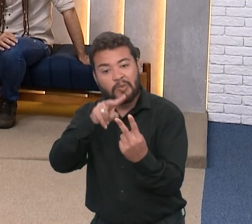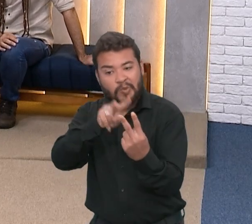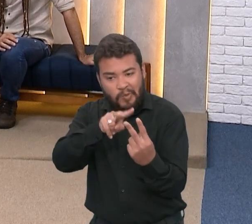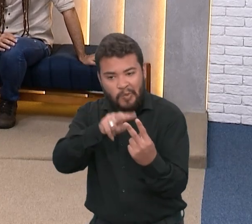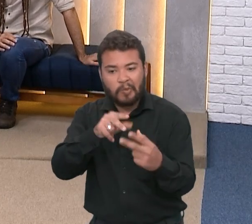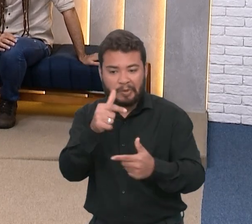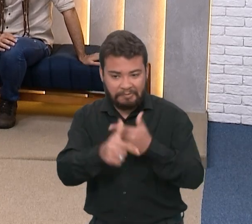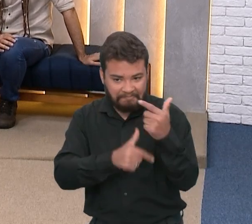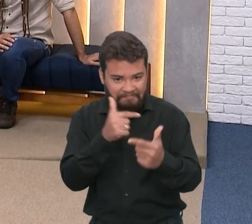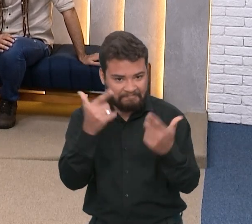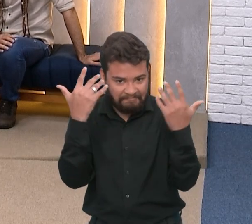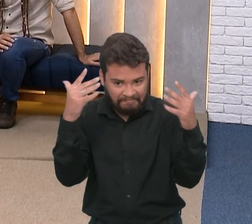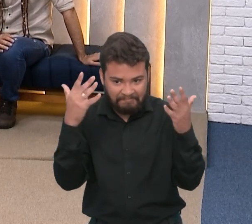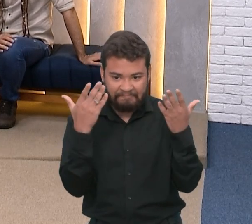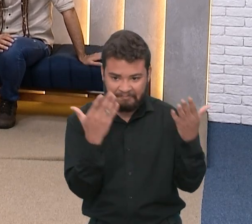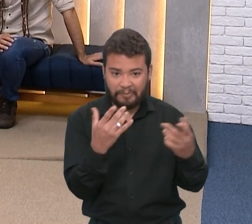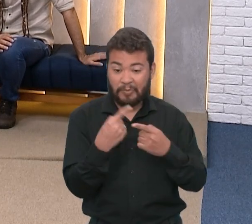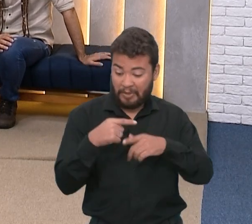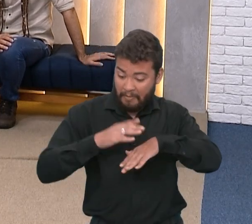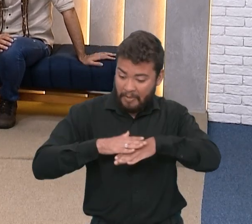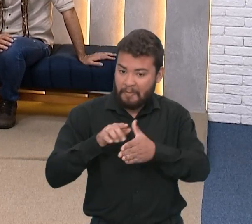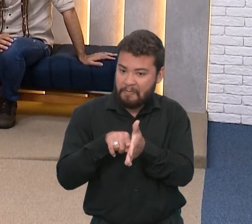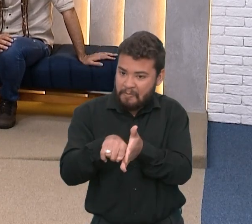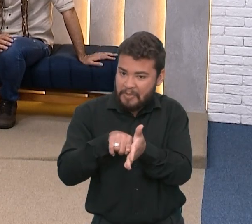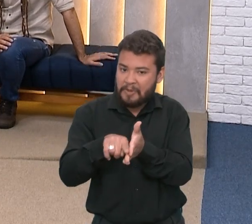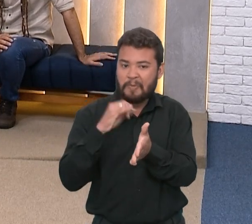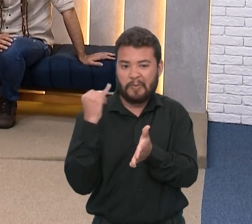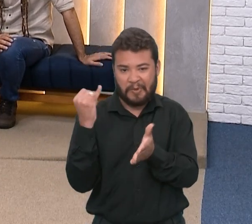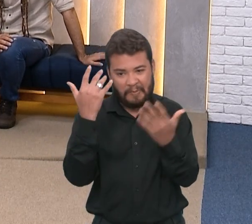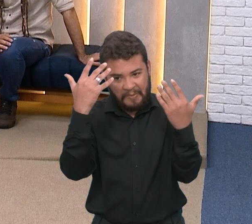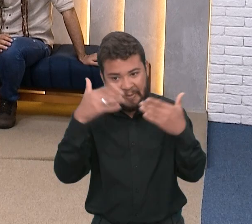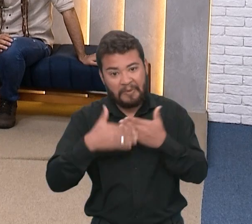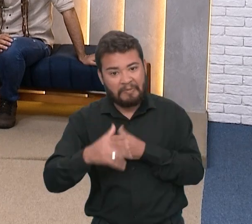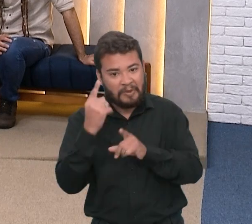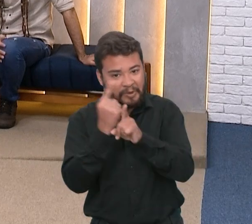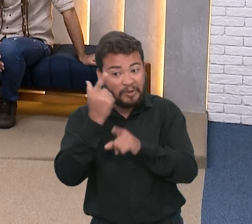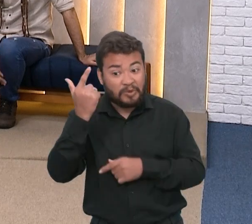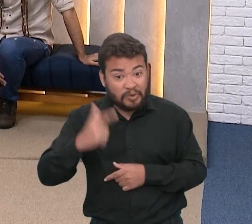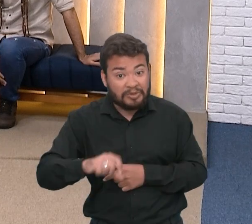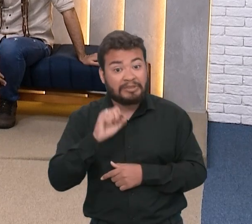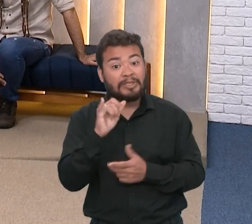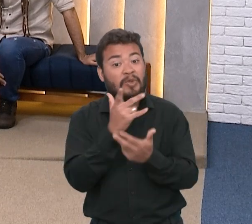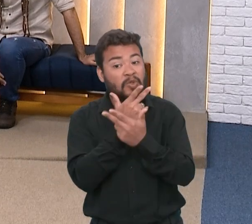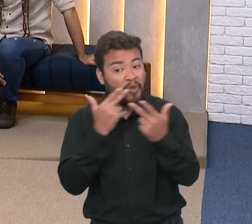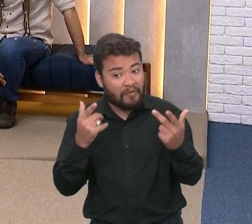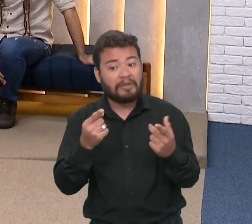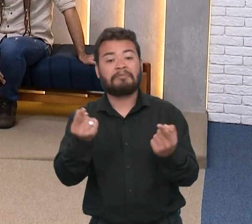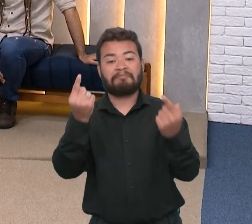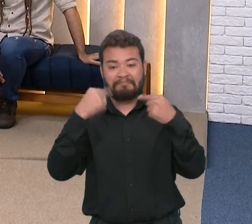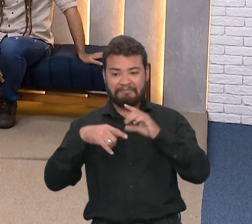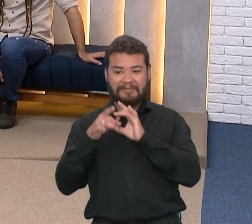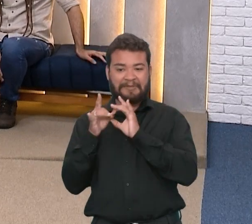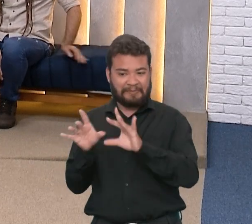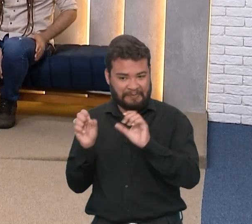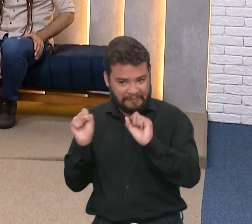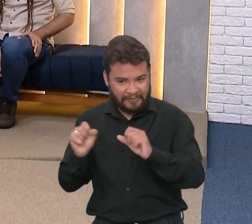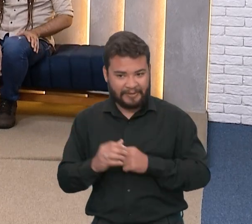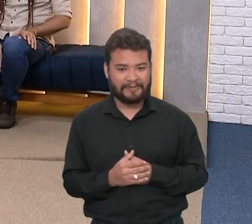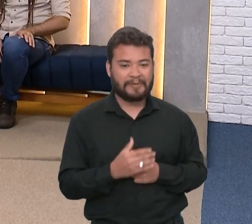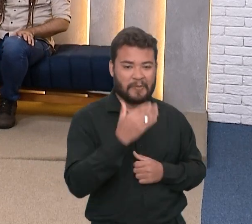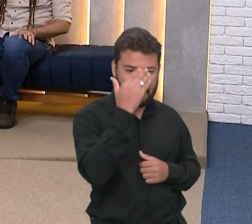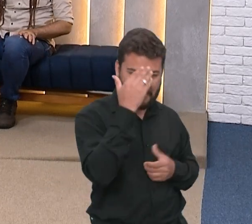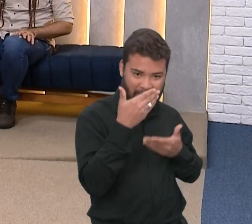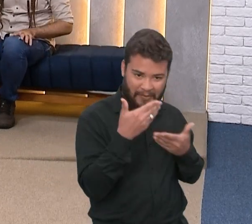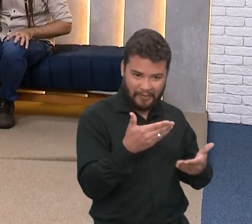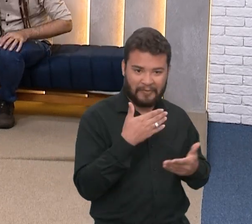também por desenvolverem essa pesquisa. Parabéns e até uma próxima, viu? Tendo novidades, traga pra gente. Sim, em breve. Obrigado pelo convite. Prazer estar aqui.